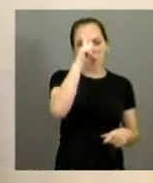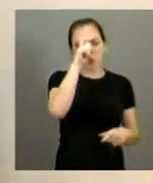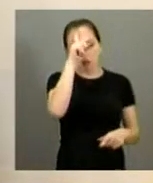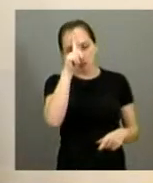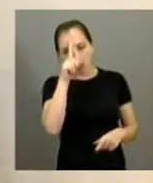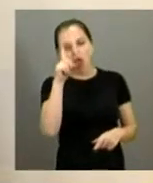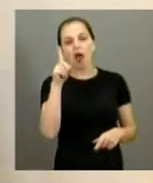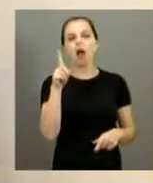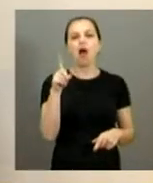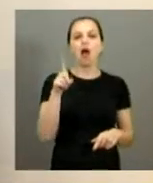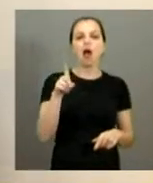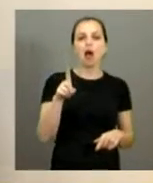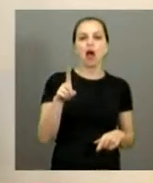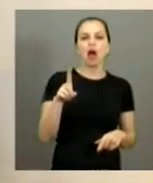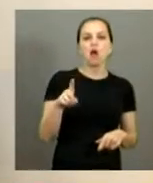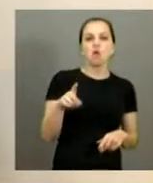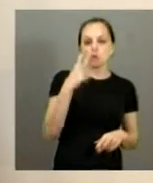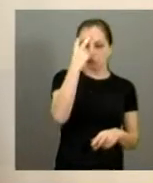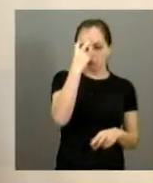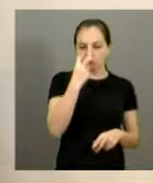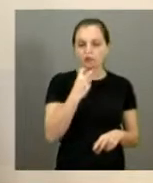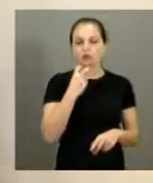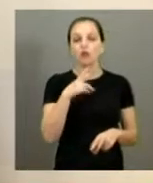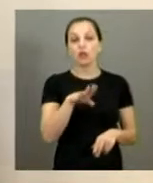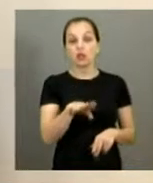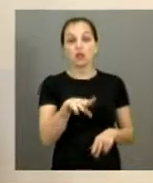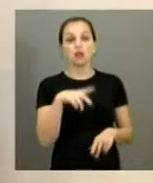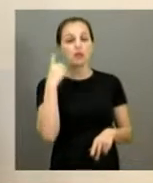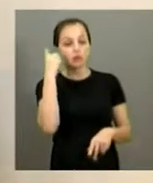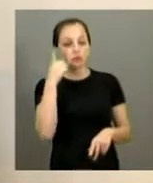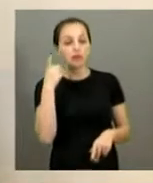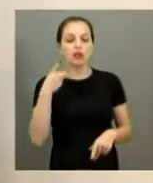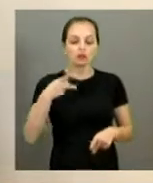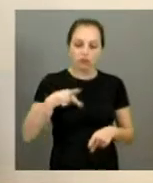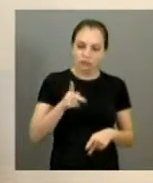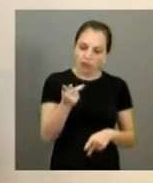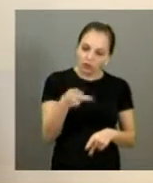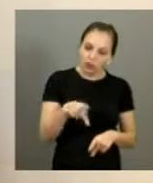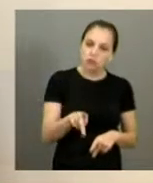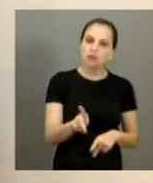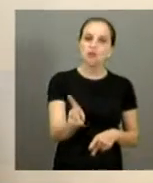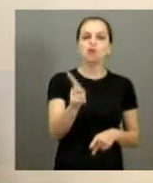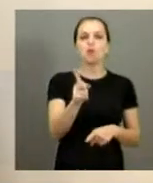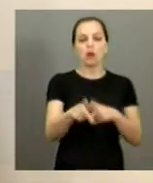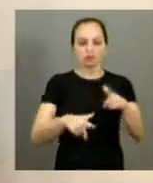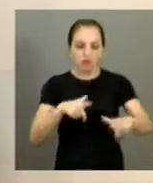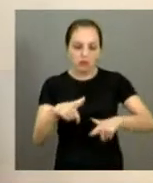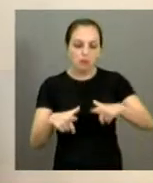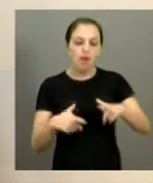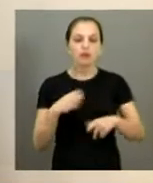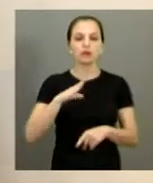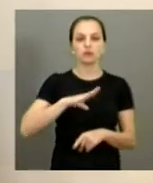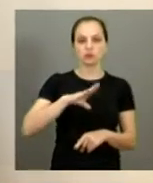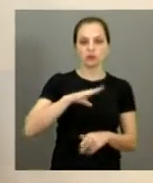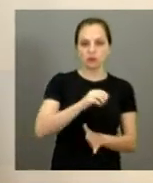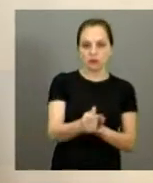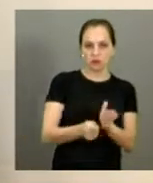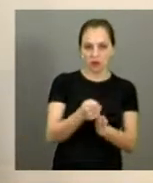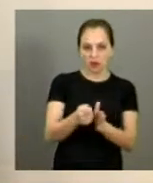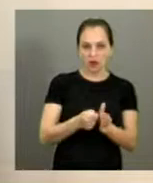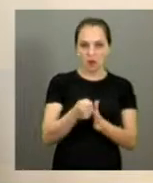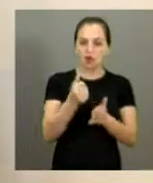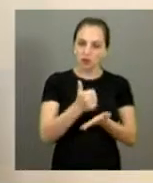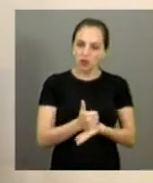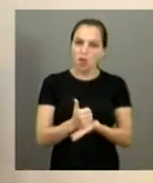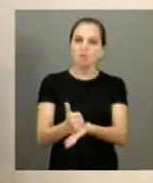por instituto dos cegos e é um deputado que vai continuar agindo em araraquara ele teve o apoio do deputado